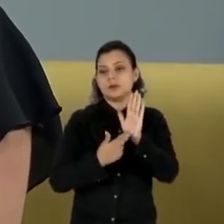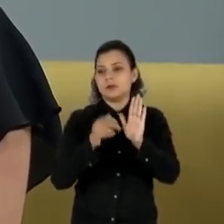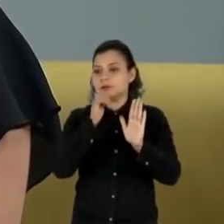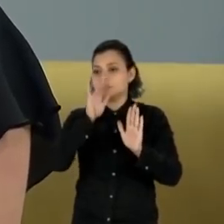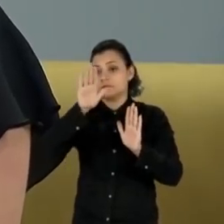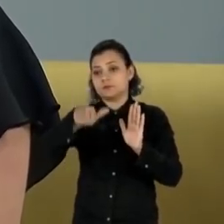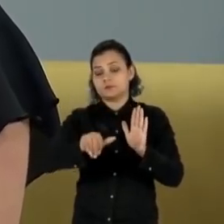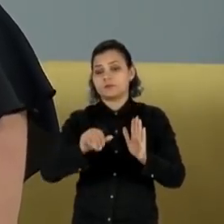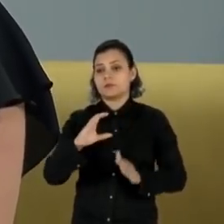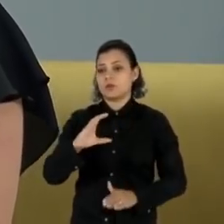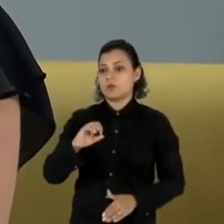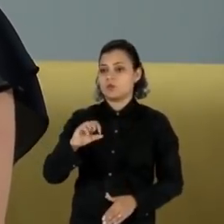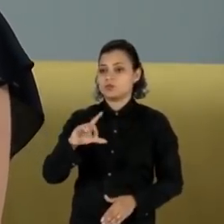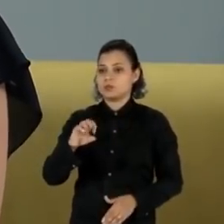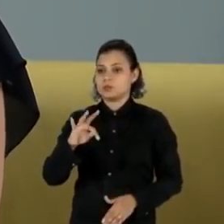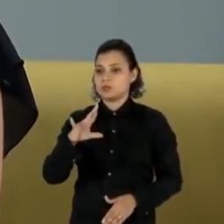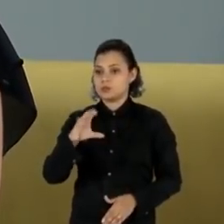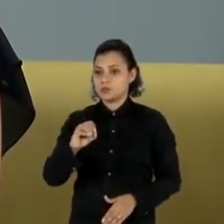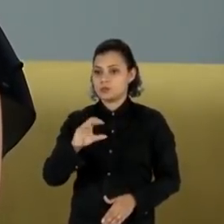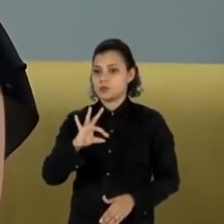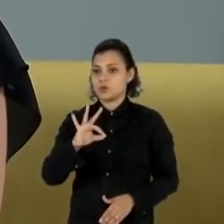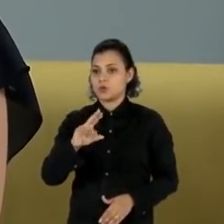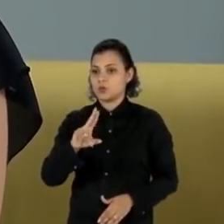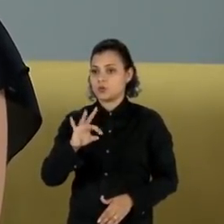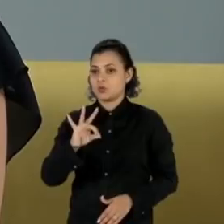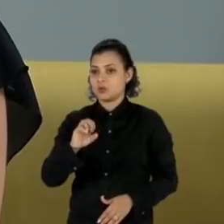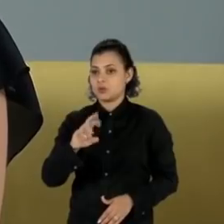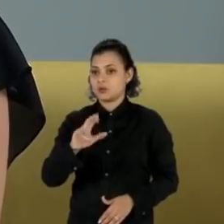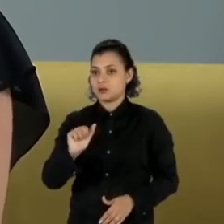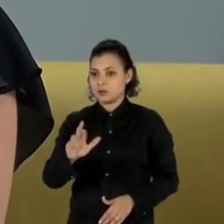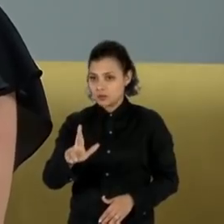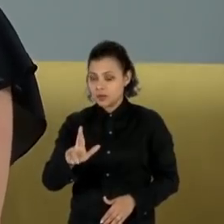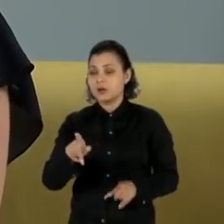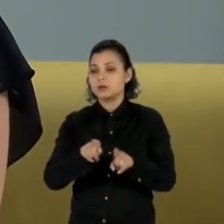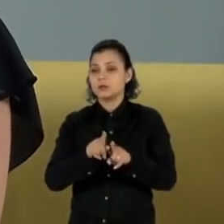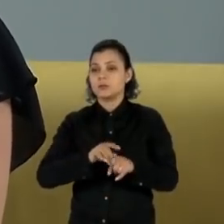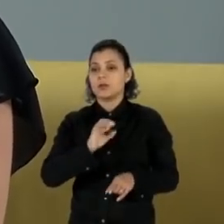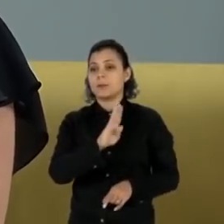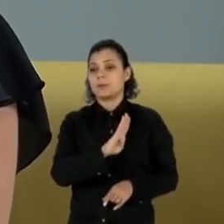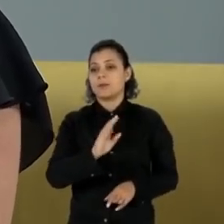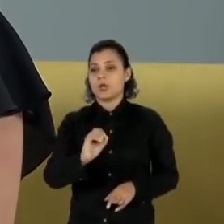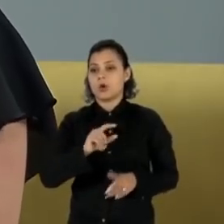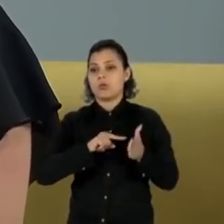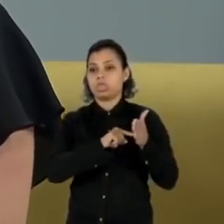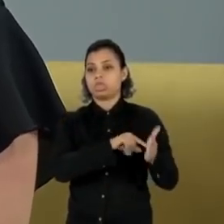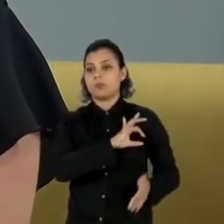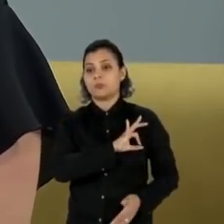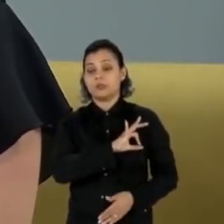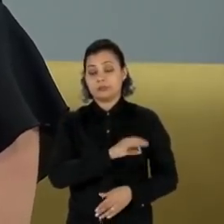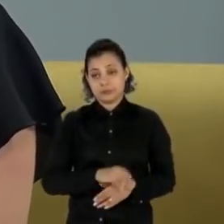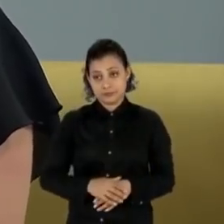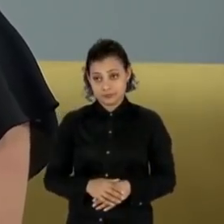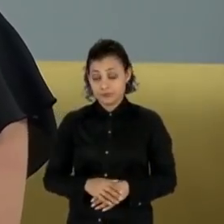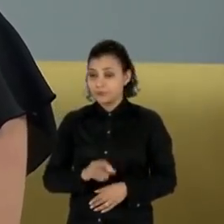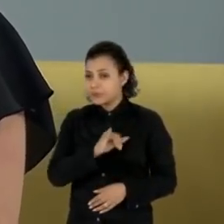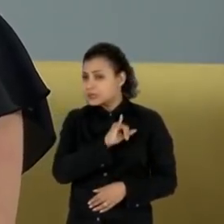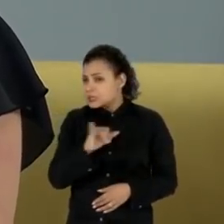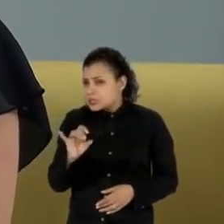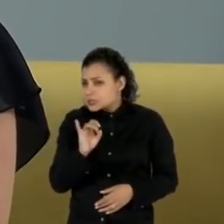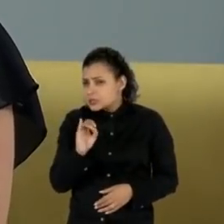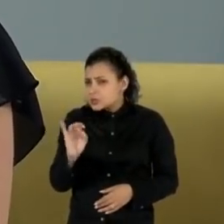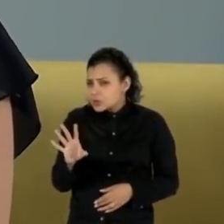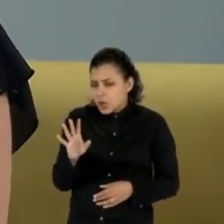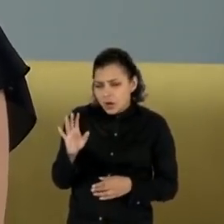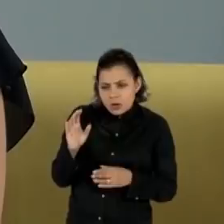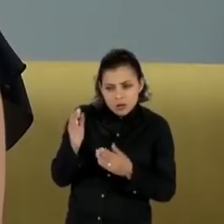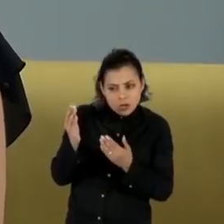acionar o conselho tutelar e realizar um boletim de ocorrência e agora se for só uma suspeita